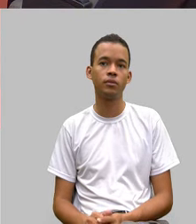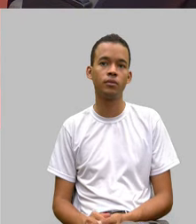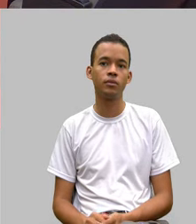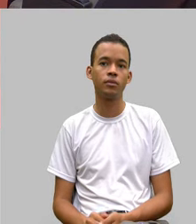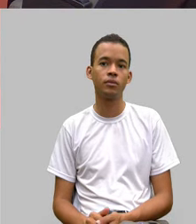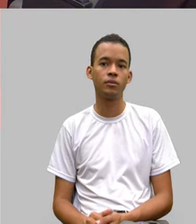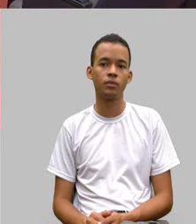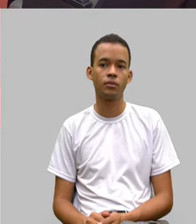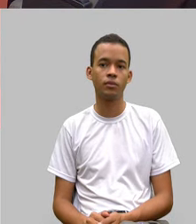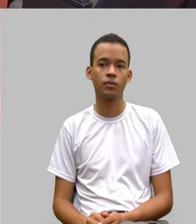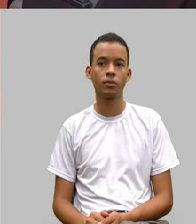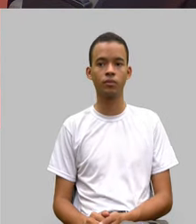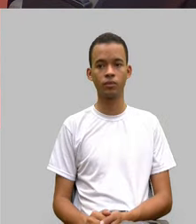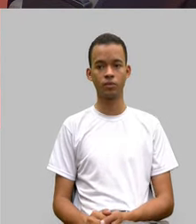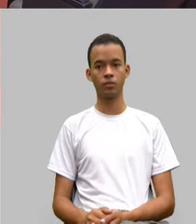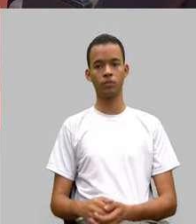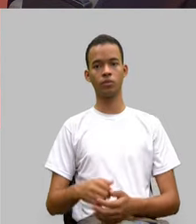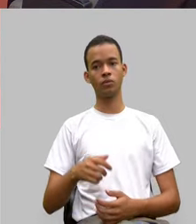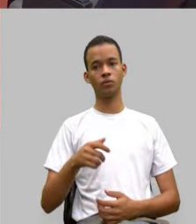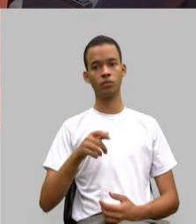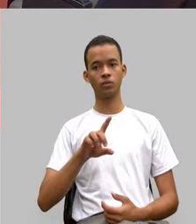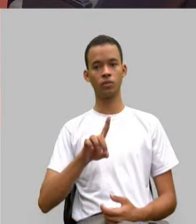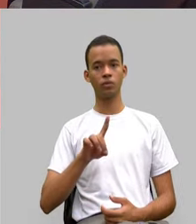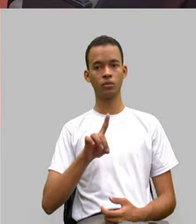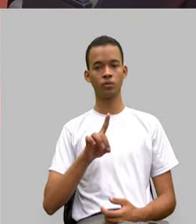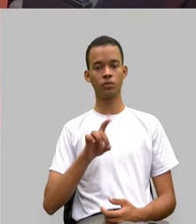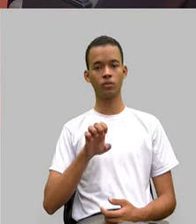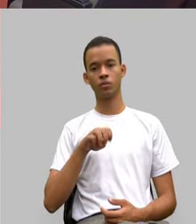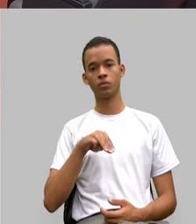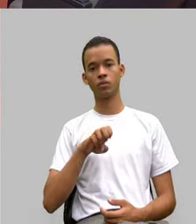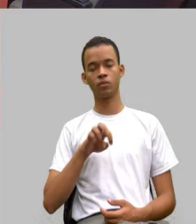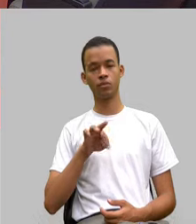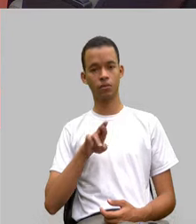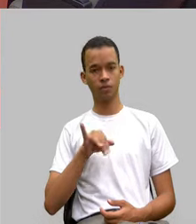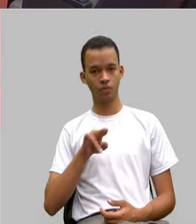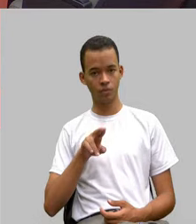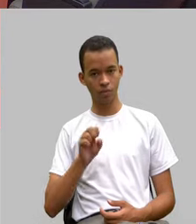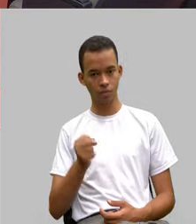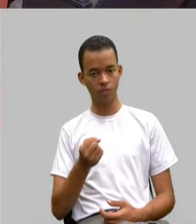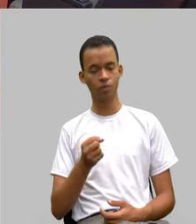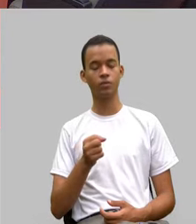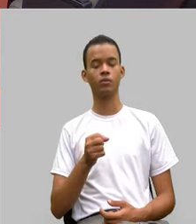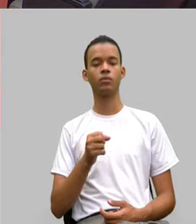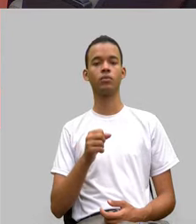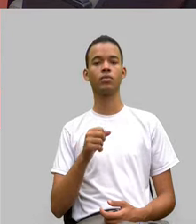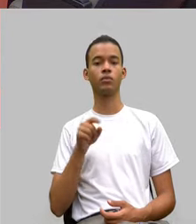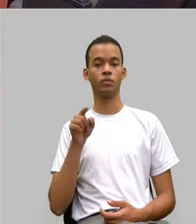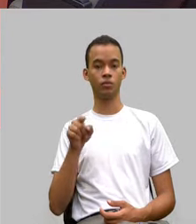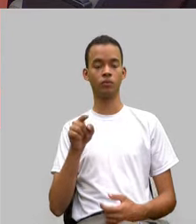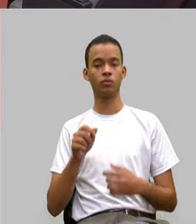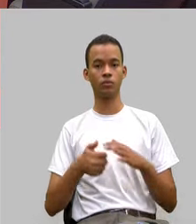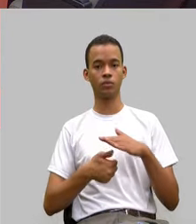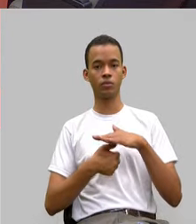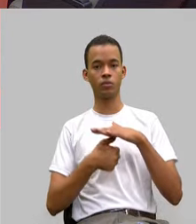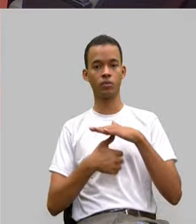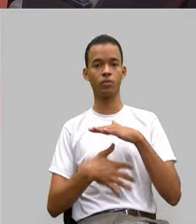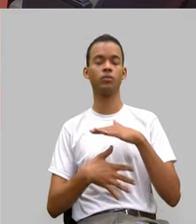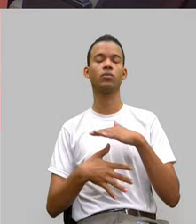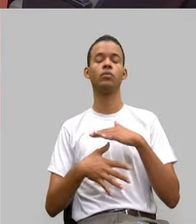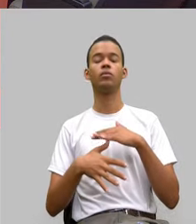Gerais demri dav Sila reitor da Viçosa